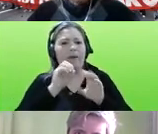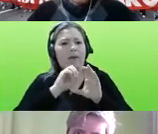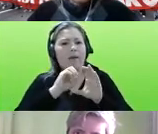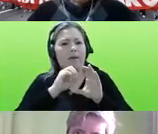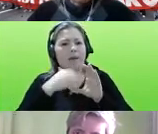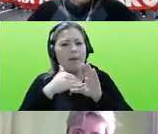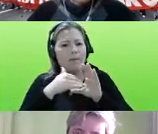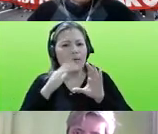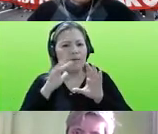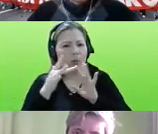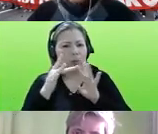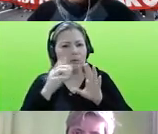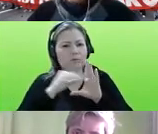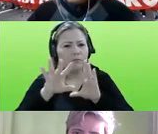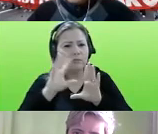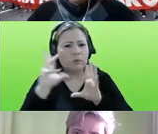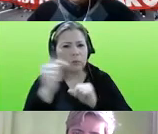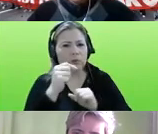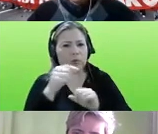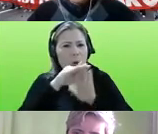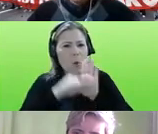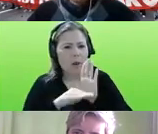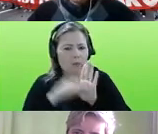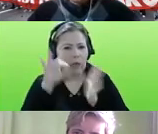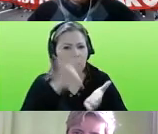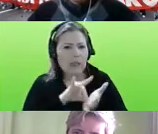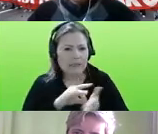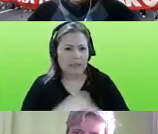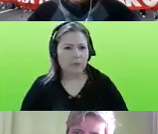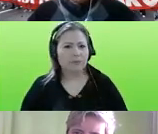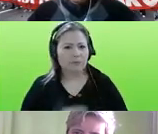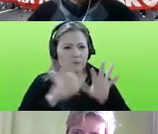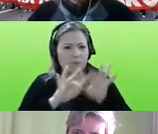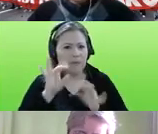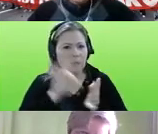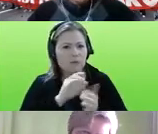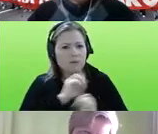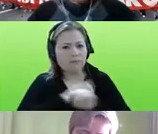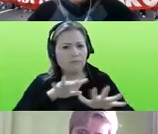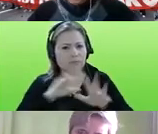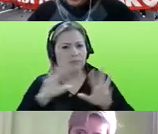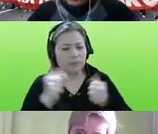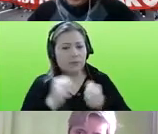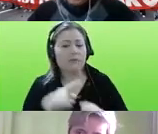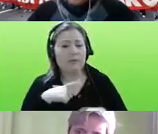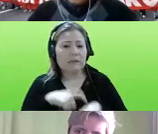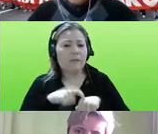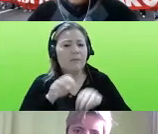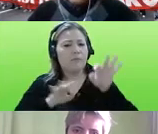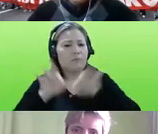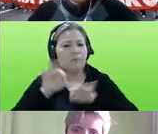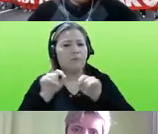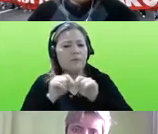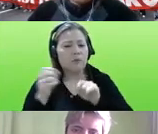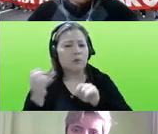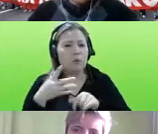vão reenviar esse cronograma atualizado e teremos tempo de fazer novas inscrições, tá?